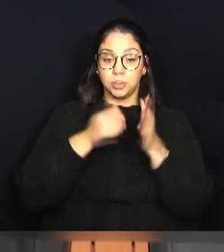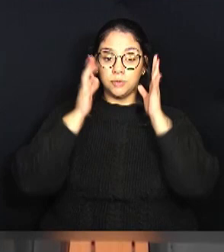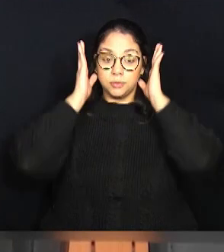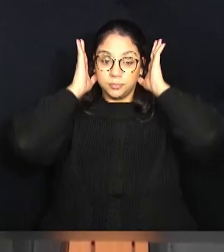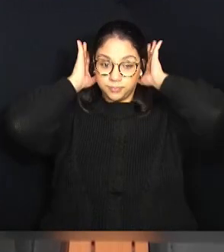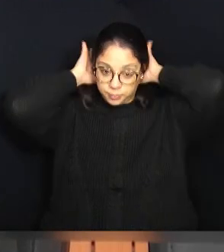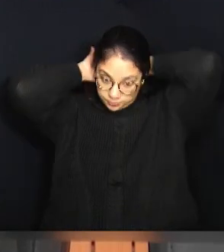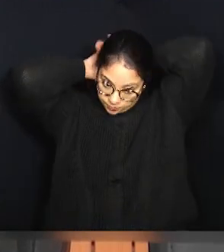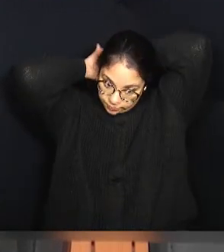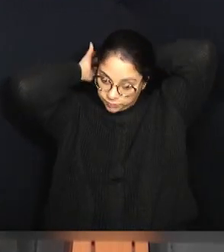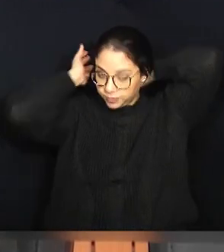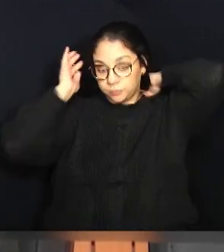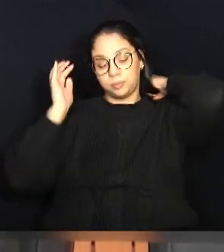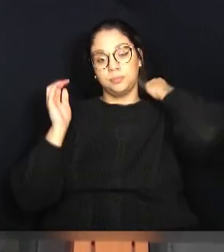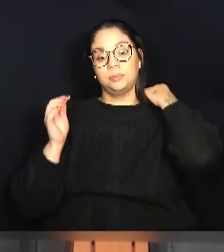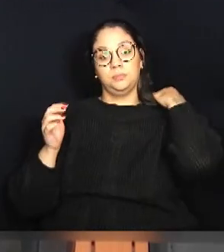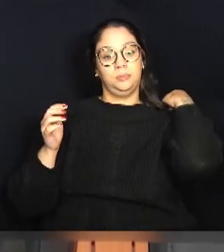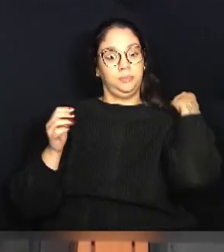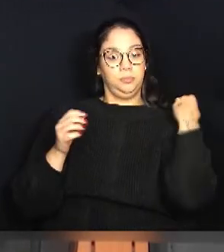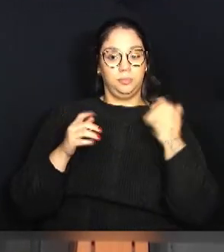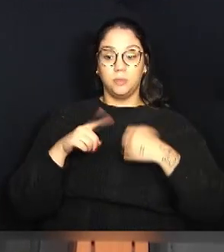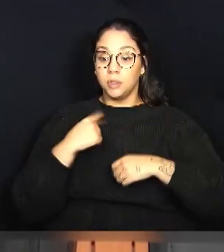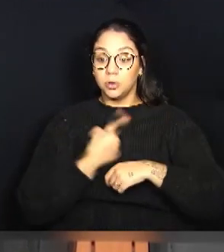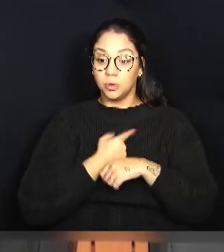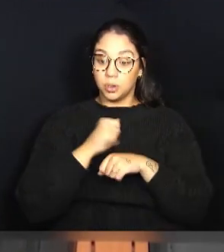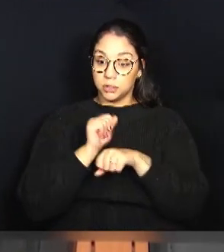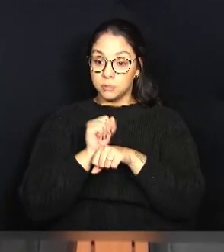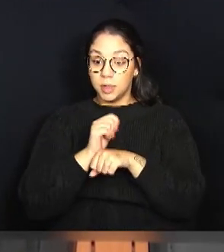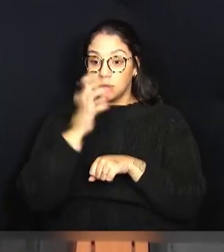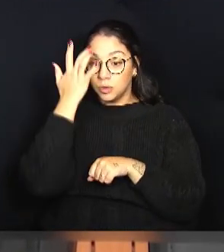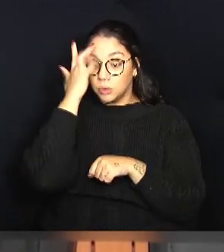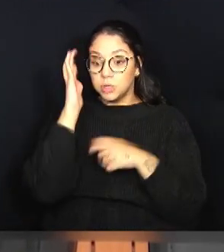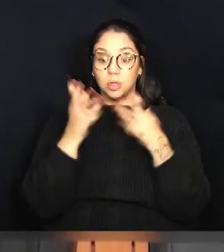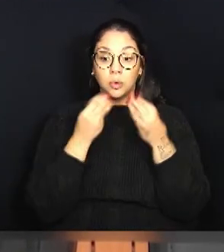espera ter até, não sei como é que está